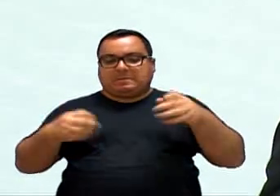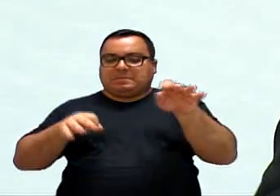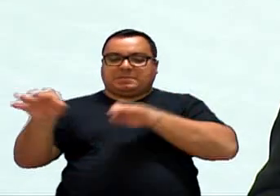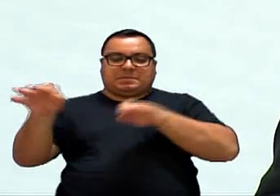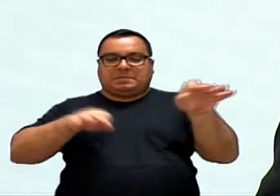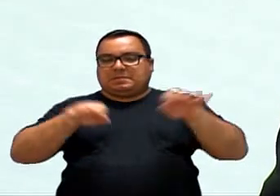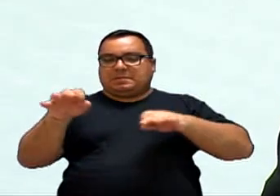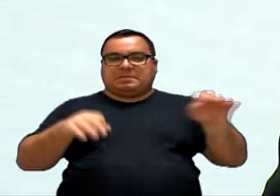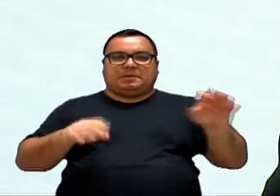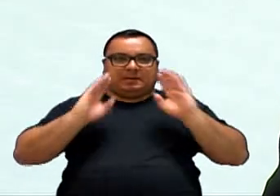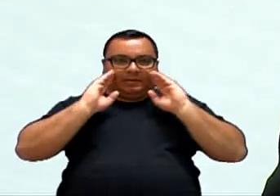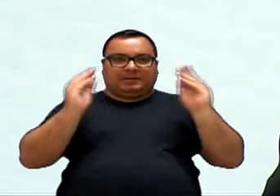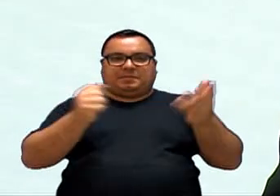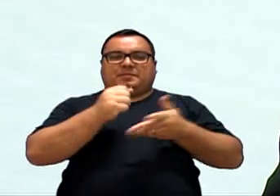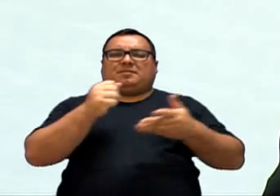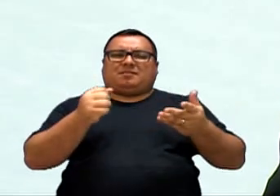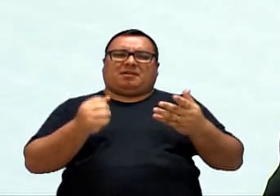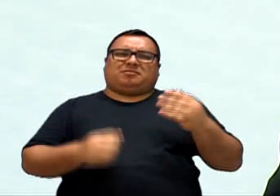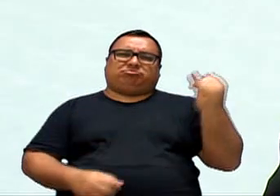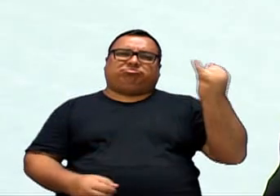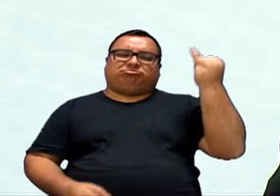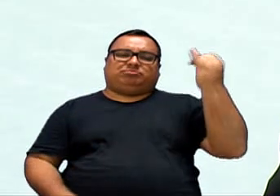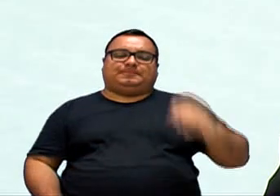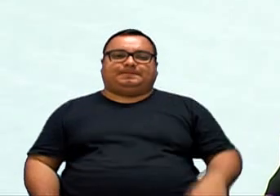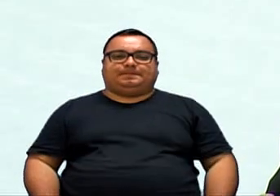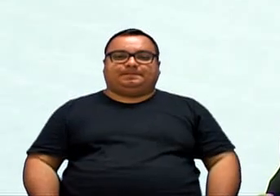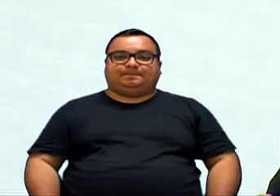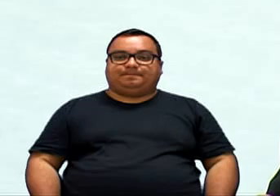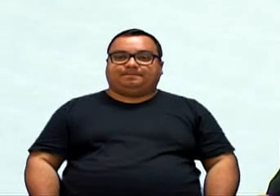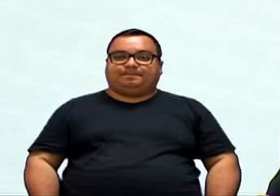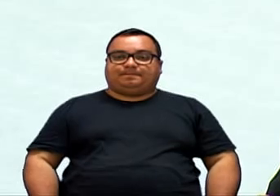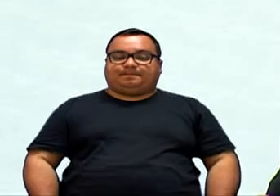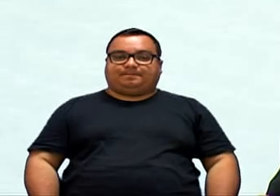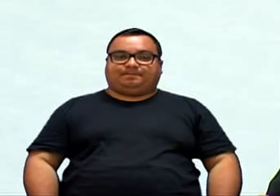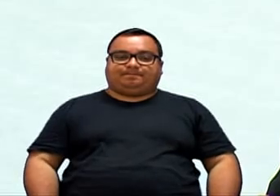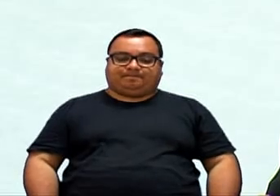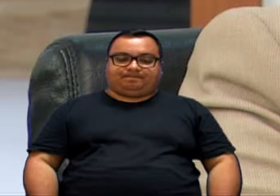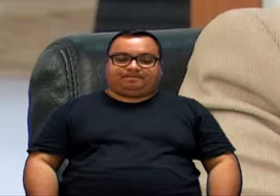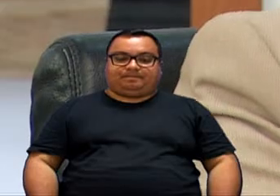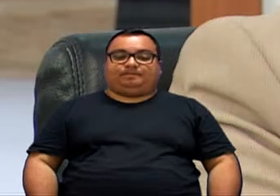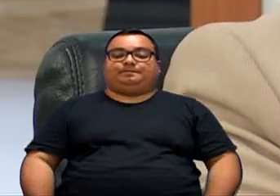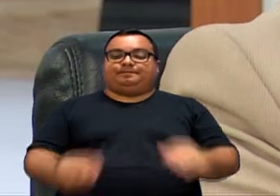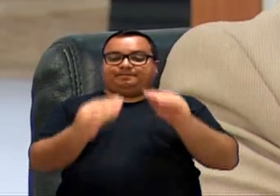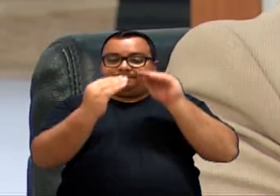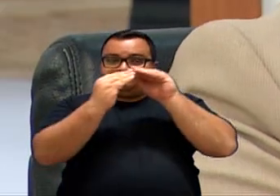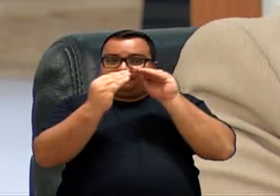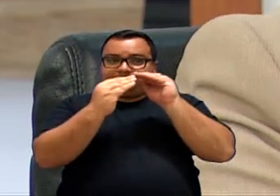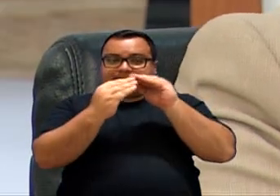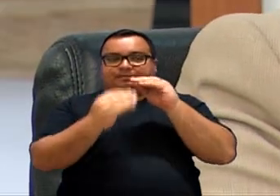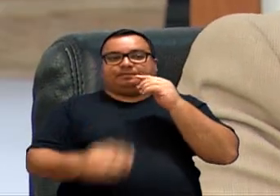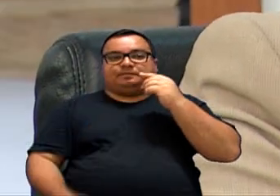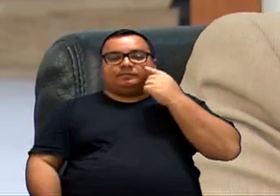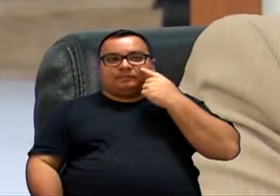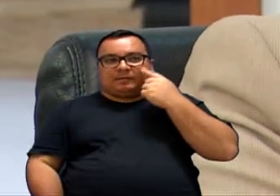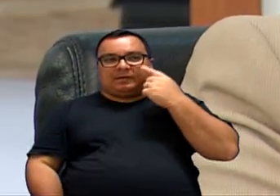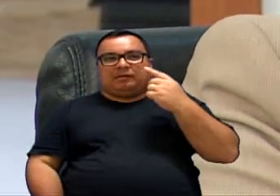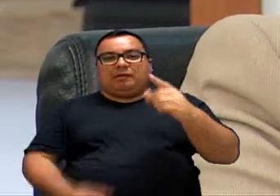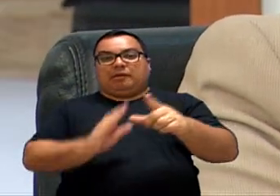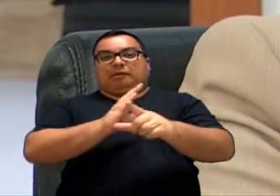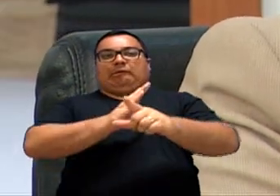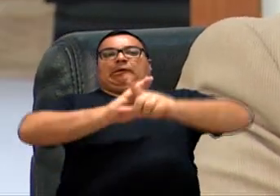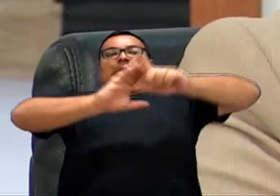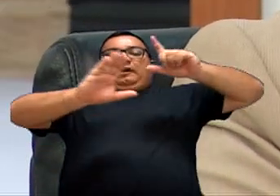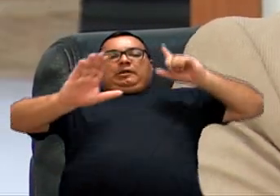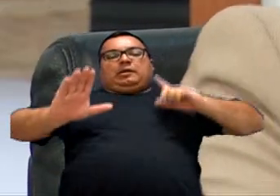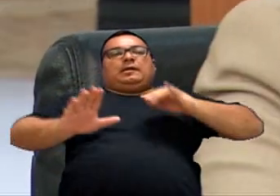importante, que é da atenção básica. Eu vou até no princípio, Fernando. Eu acho que assim... Se a gente não consegue achar,